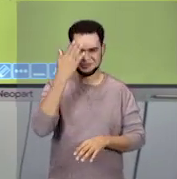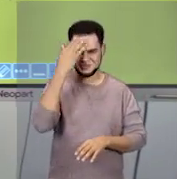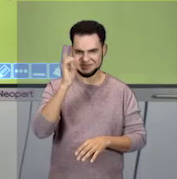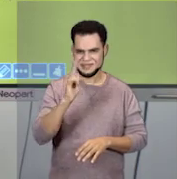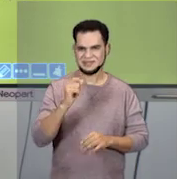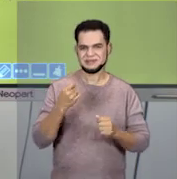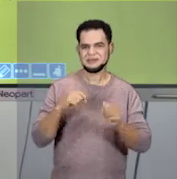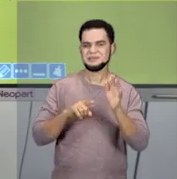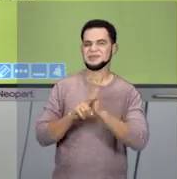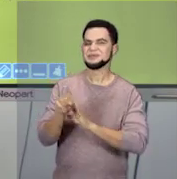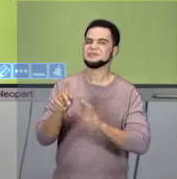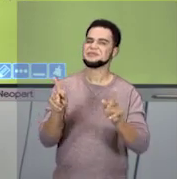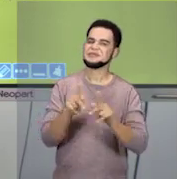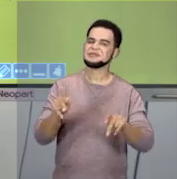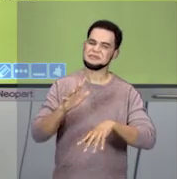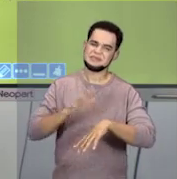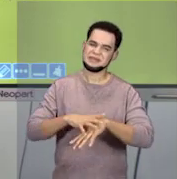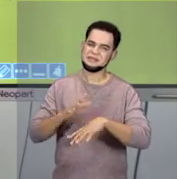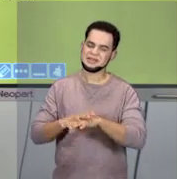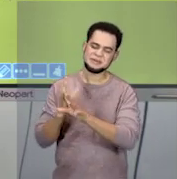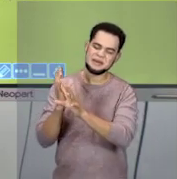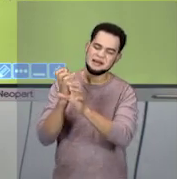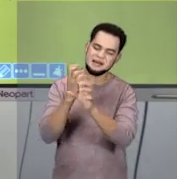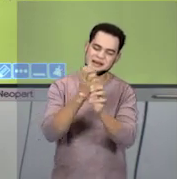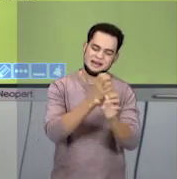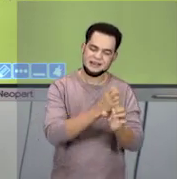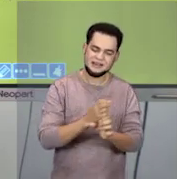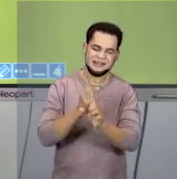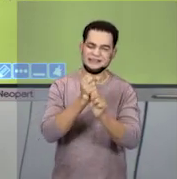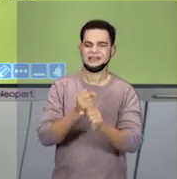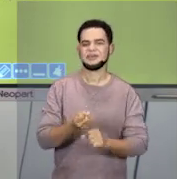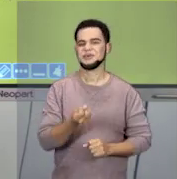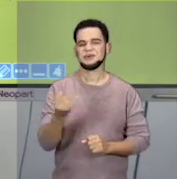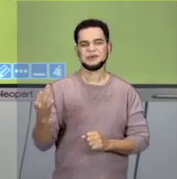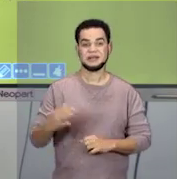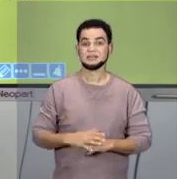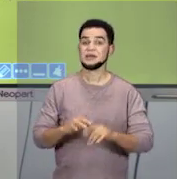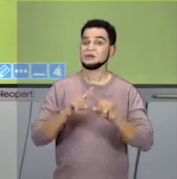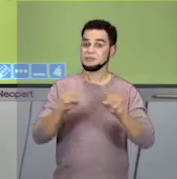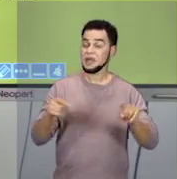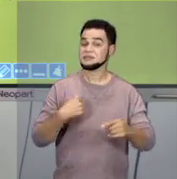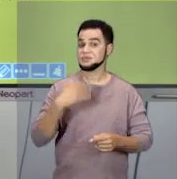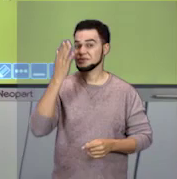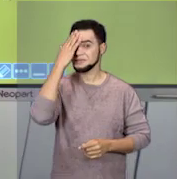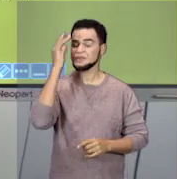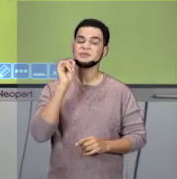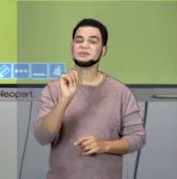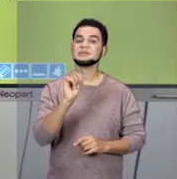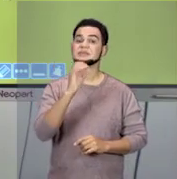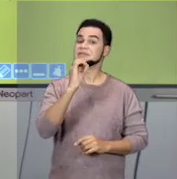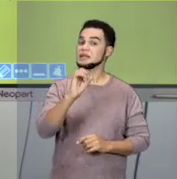professor de matemática depois, porque eu não vou conseguir fazer essa conta. Mas o que eu sei é que